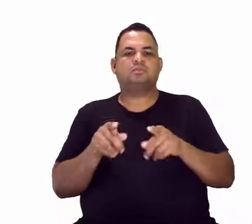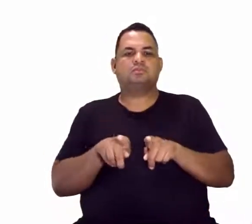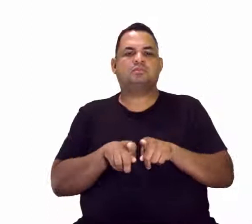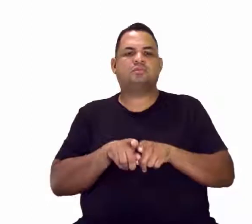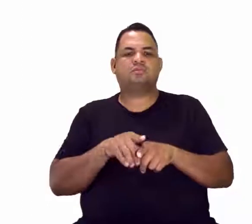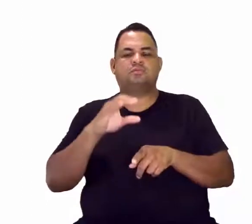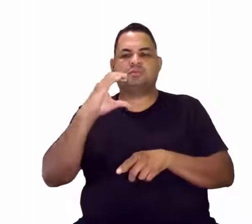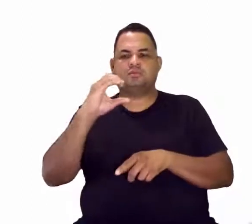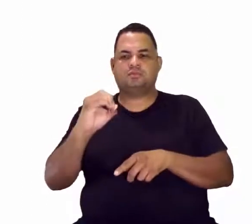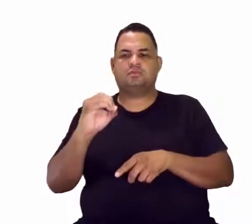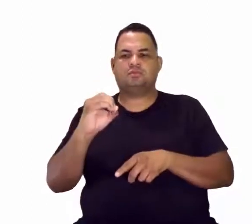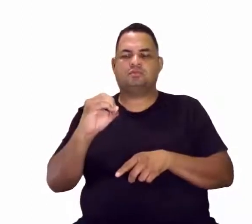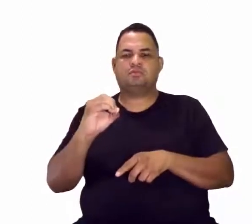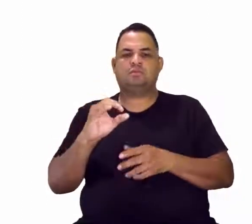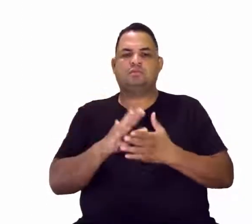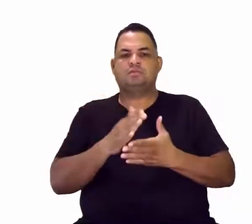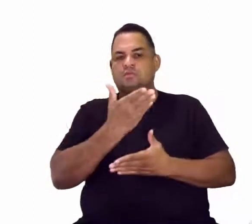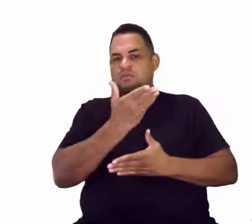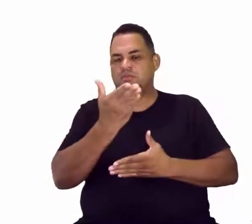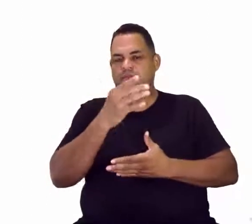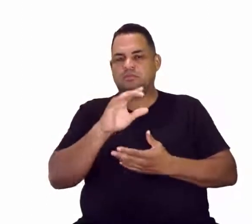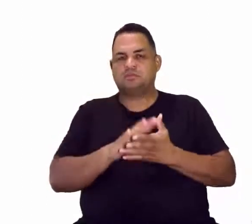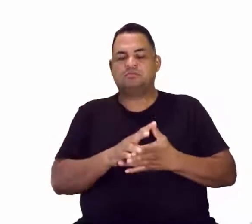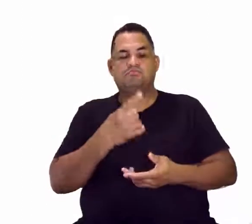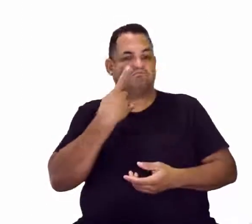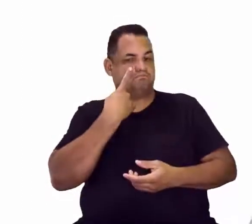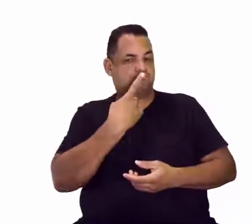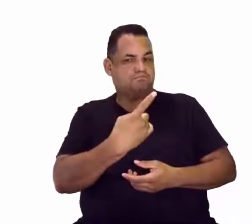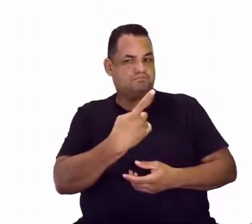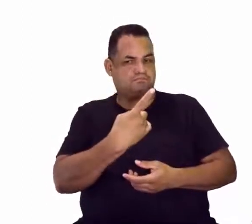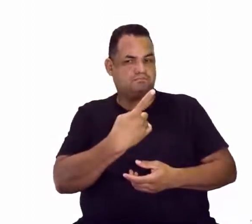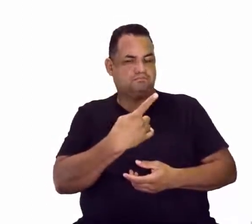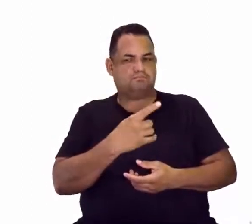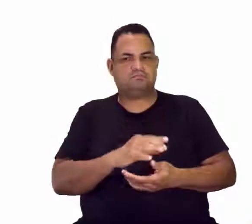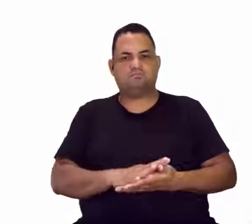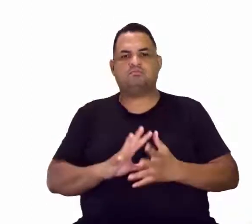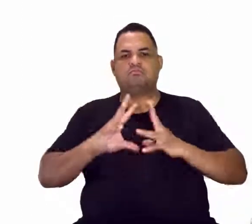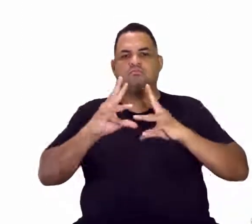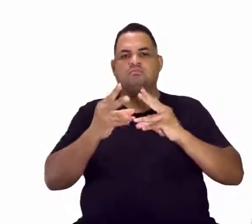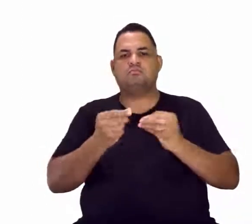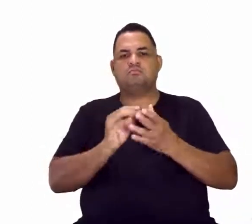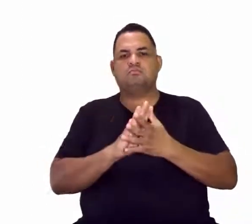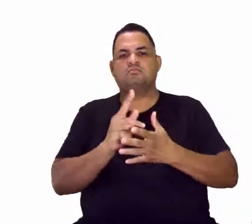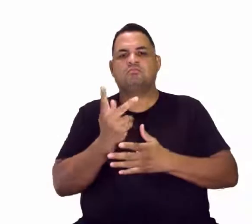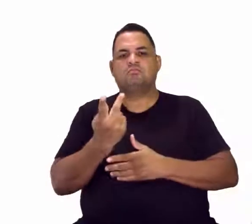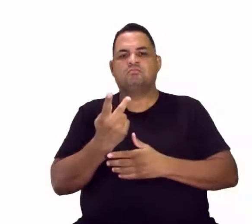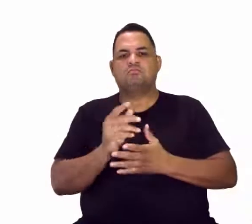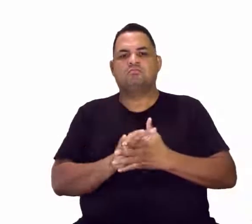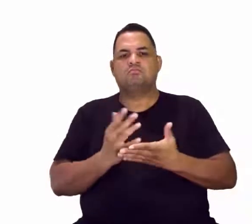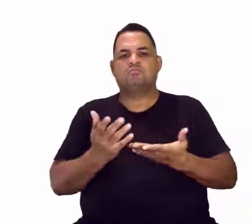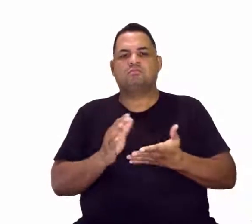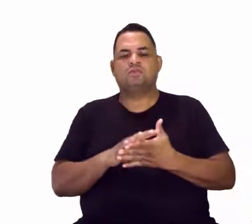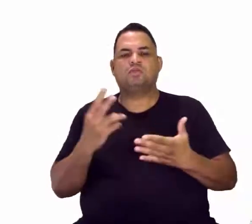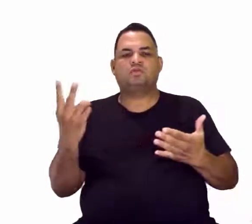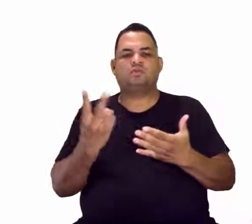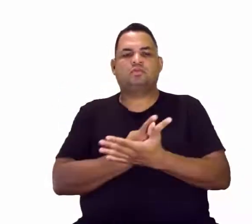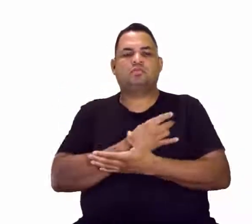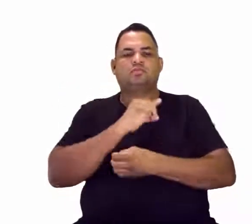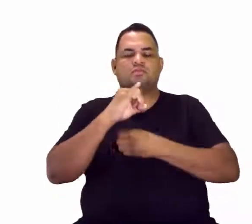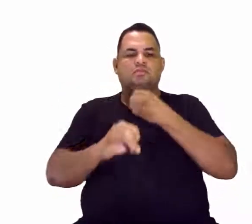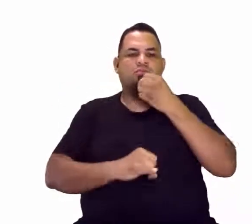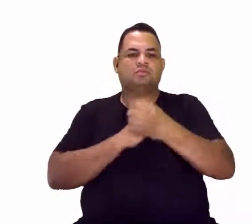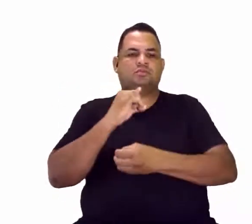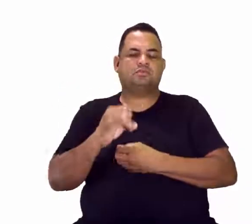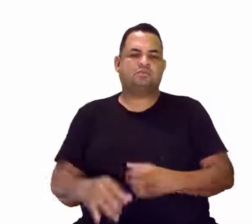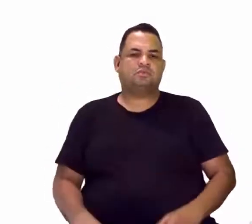do oxigênio. Então aqui eu tenho que observar se todos esses hidrogênios vão ser ionizáveis.